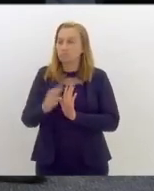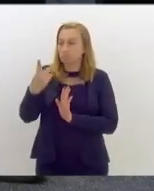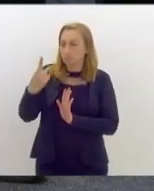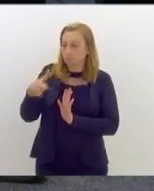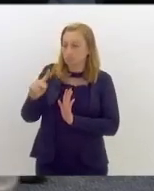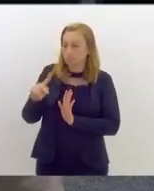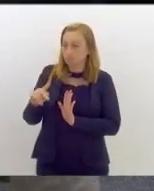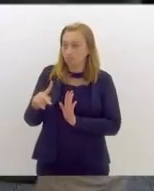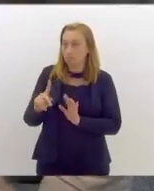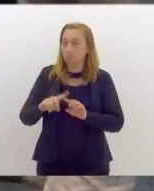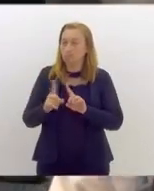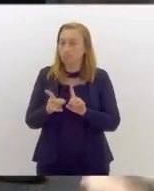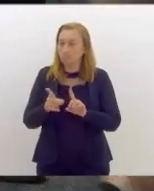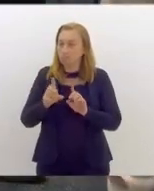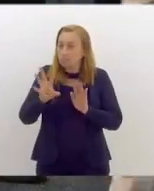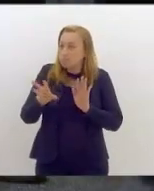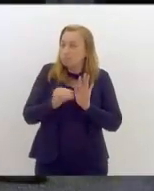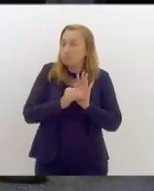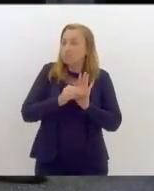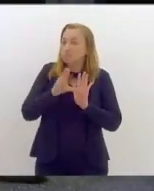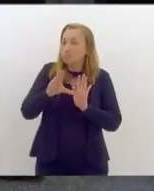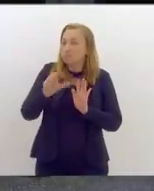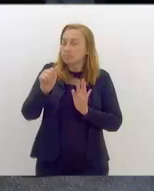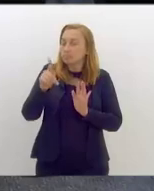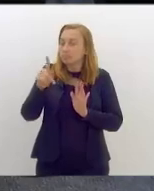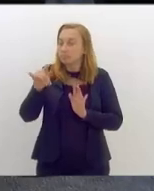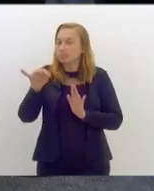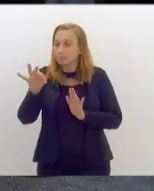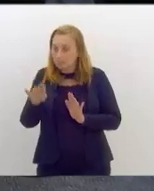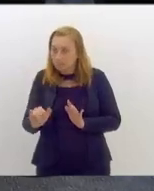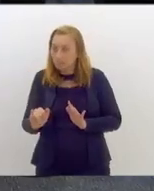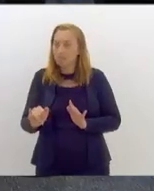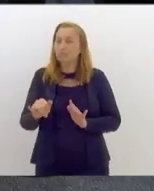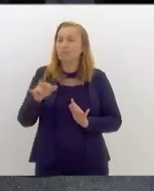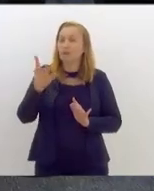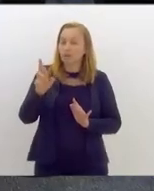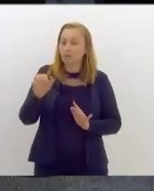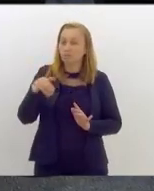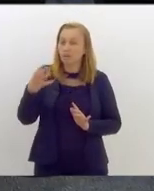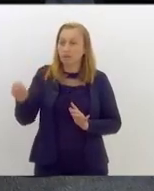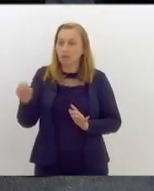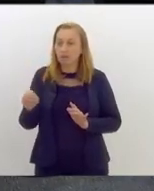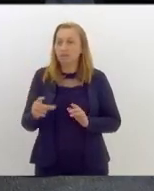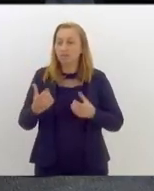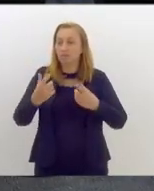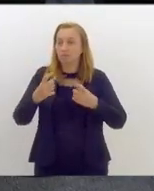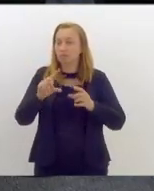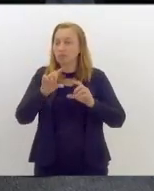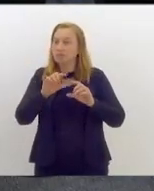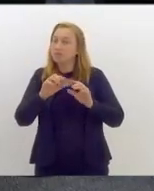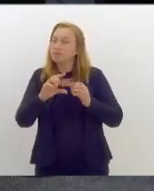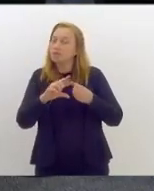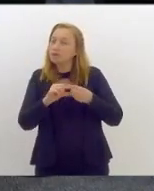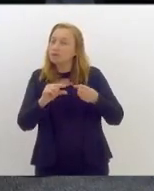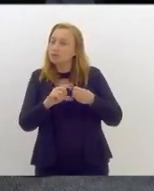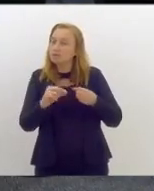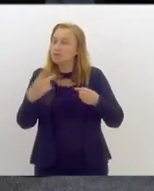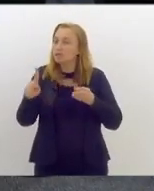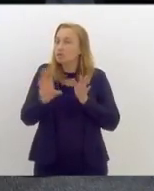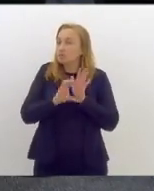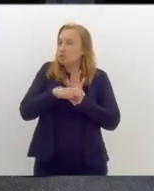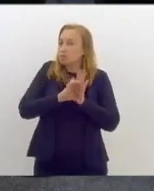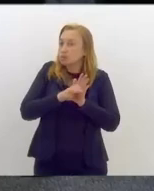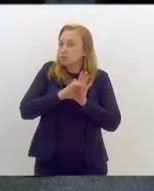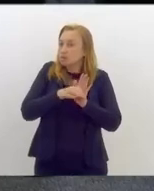excelência mas bote no caput Então somente remuneração e no artigo apartado o conceito que vossa excelência